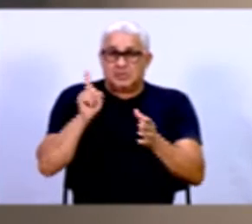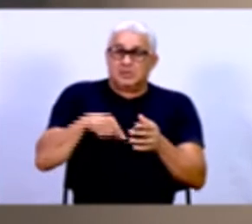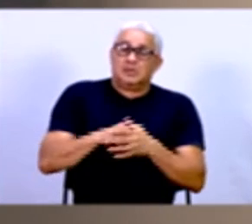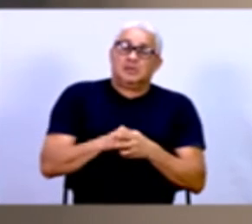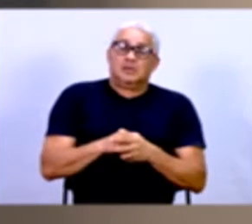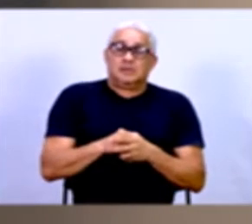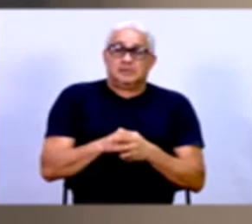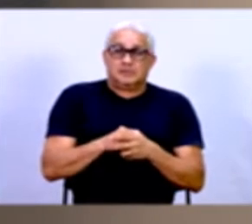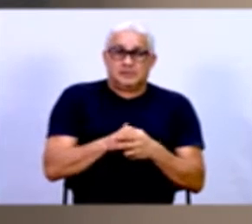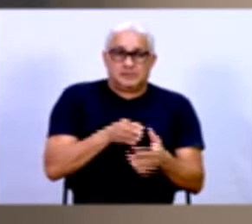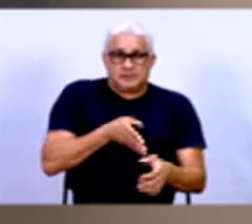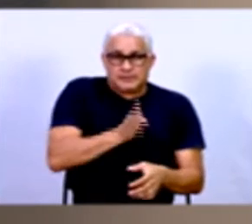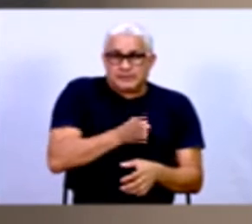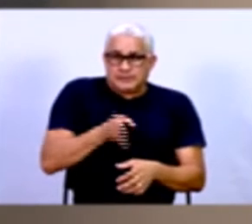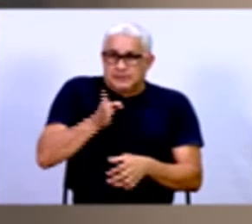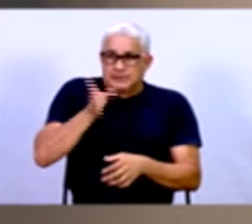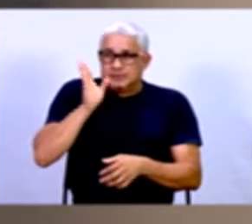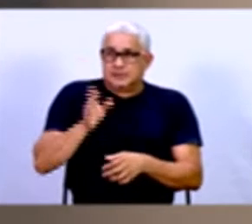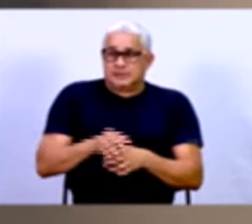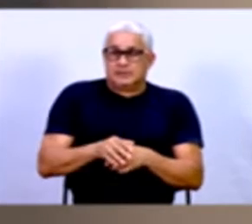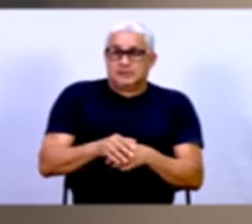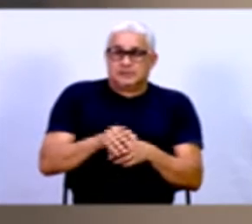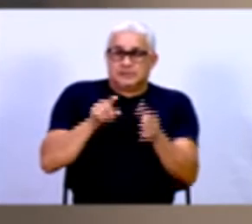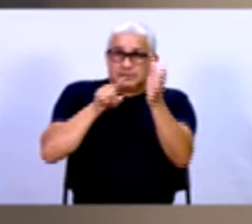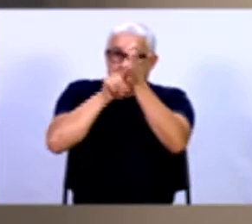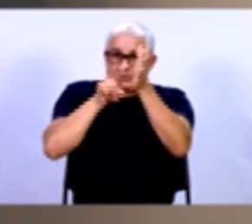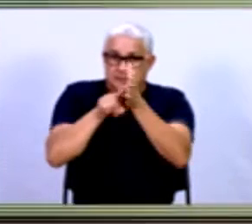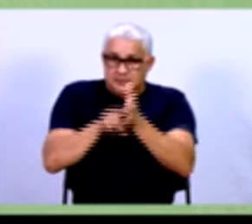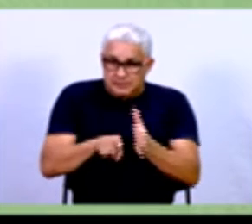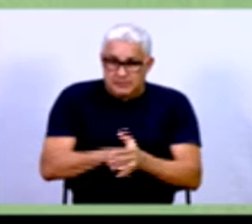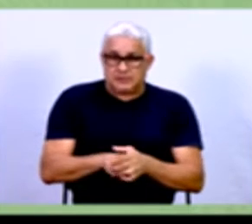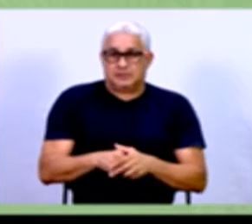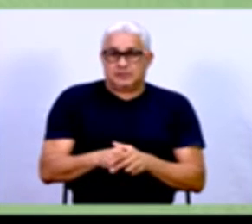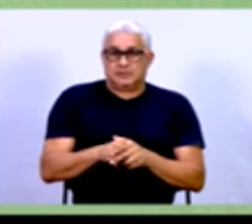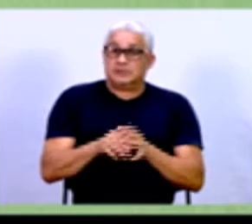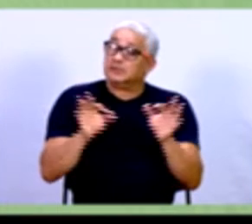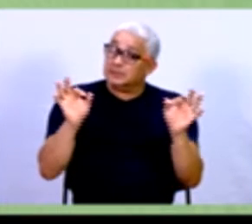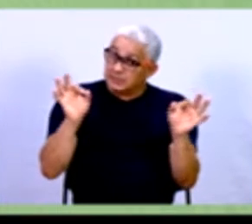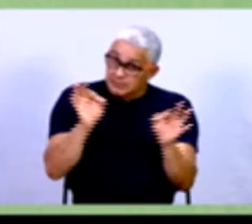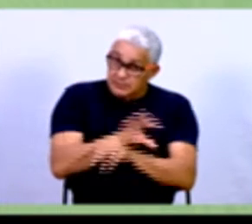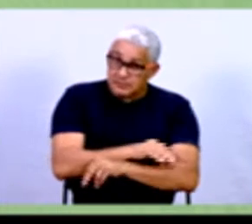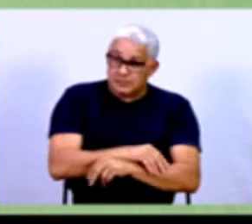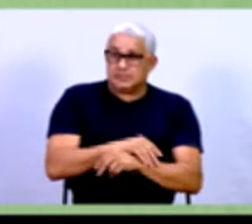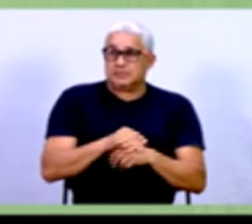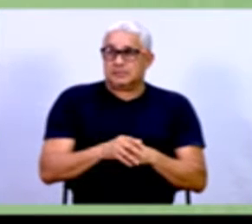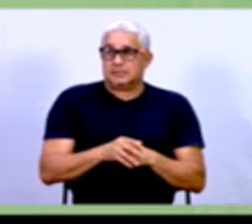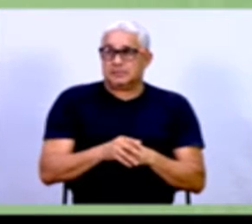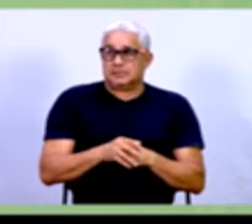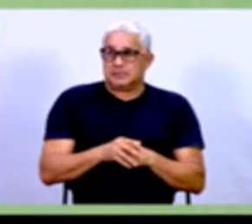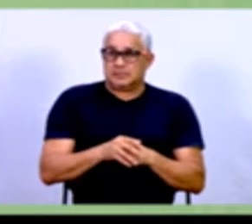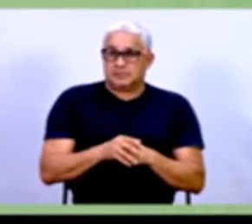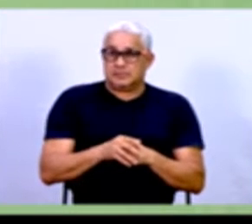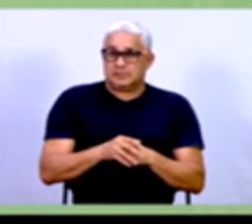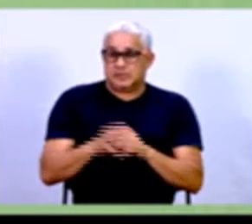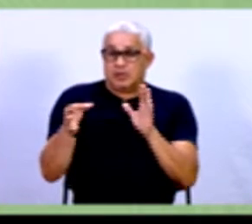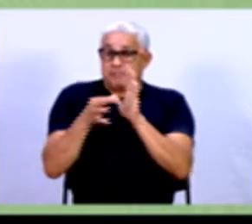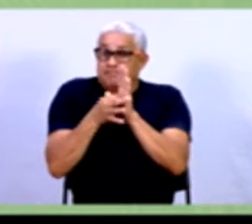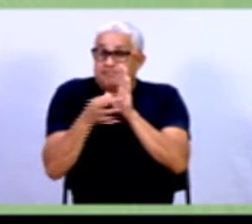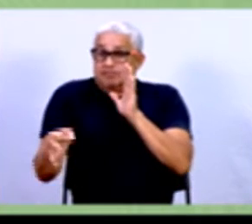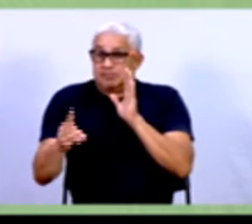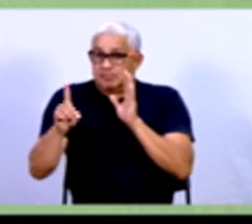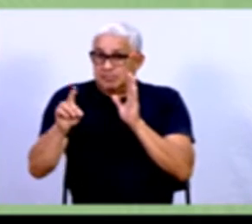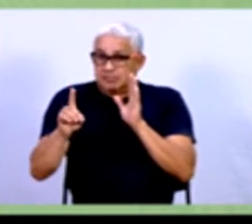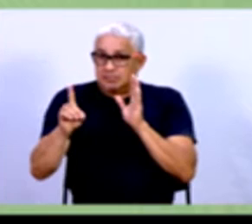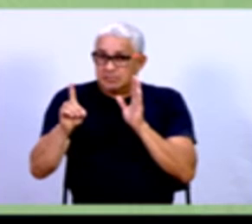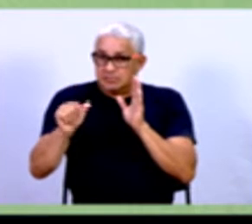de sair para aplicar o questionário, tá? Feito isso, nós vamos fazer o quê? Crítica de dados. Pode